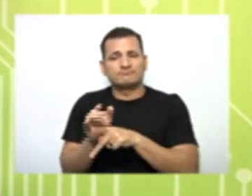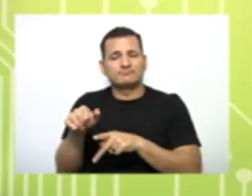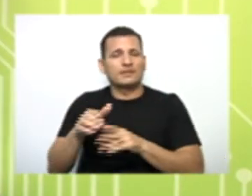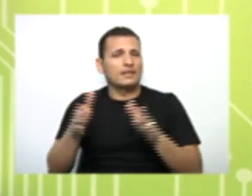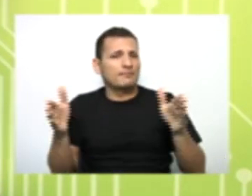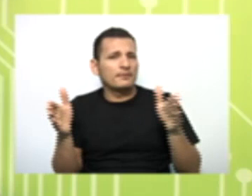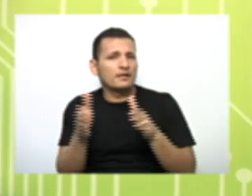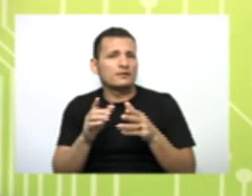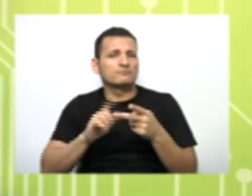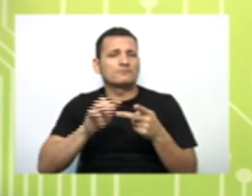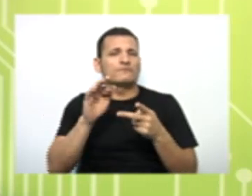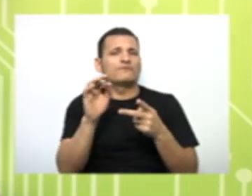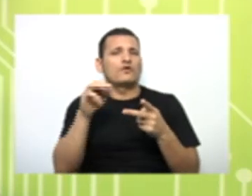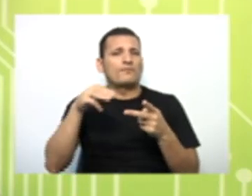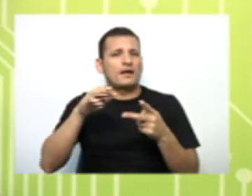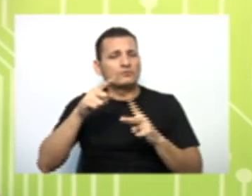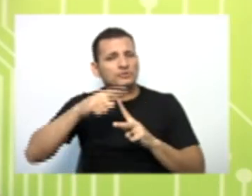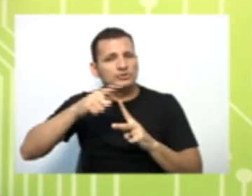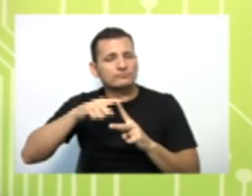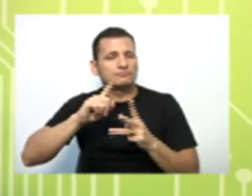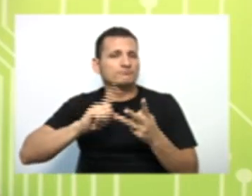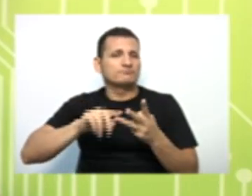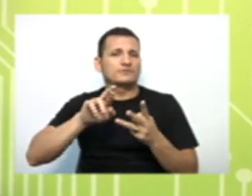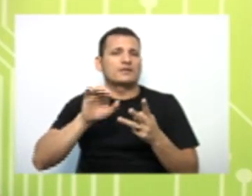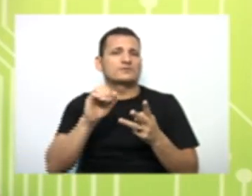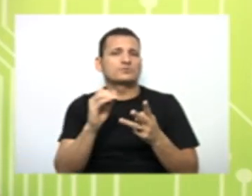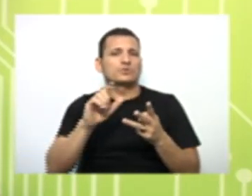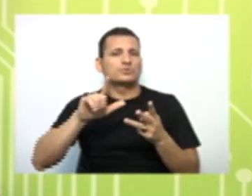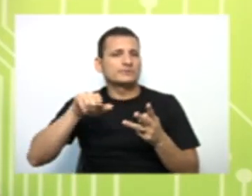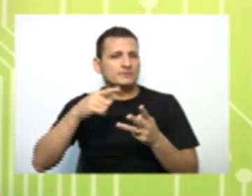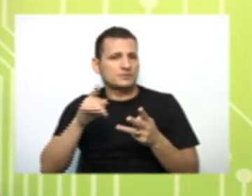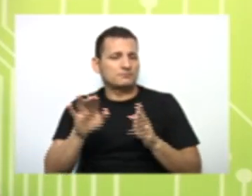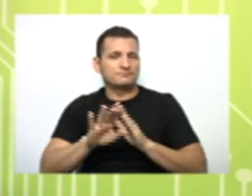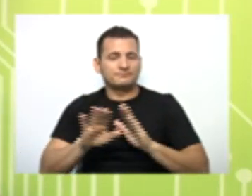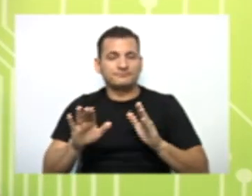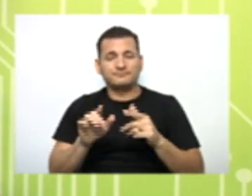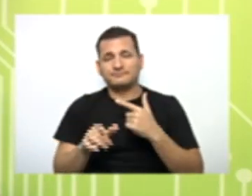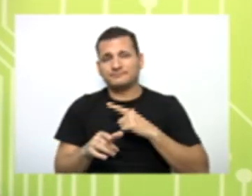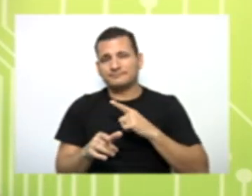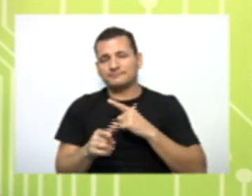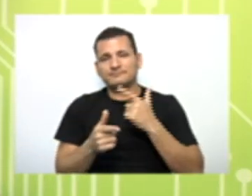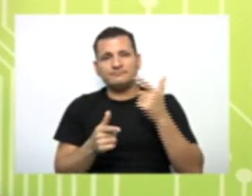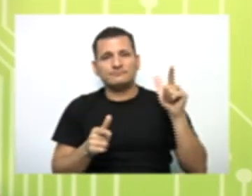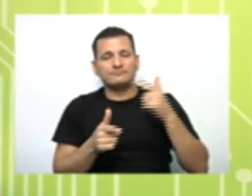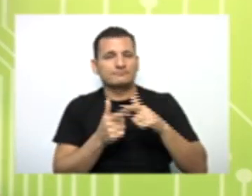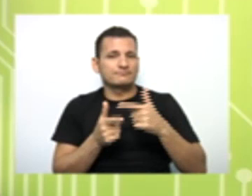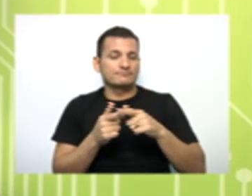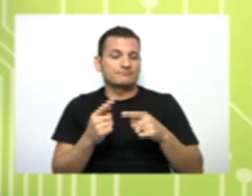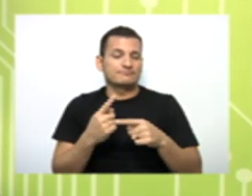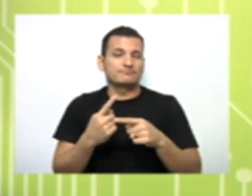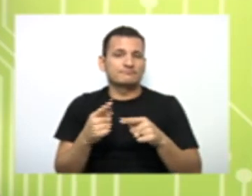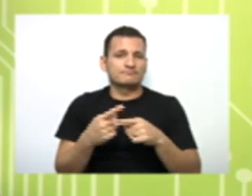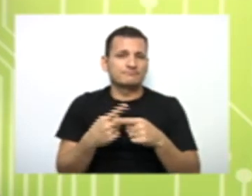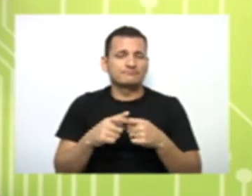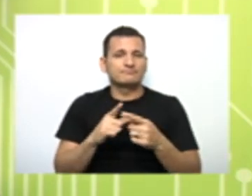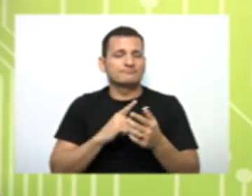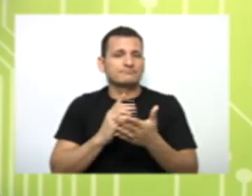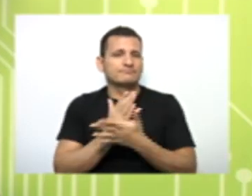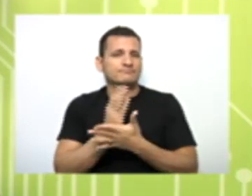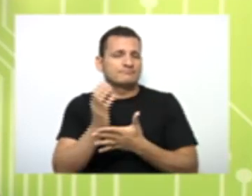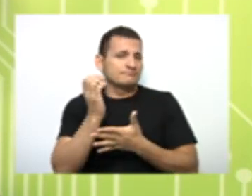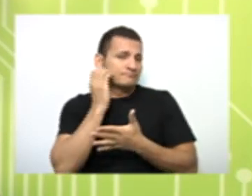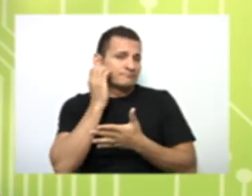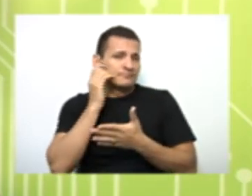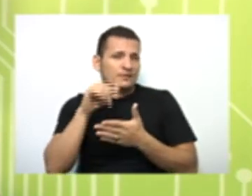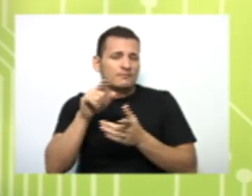naquele tamanho, naquela resolução, para smartphones. E tem um outro problema, né, professor? Porque tem smartphone que é um pouco menor a tela,